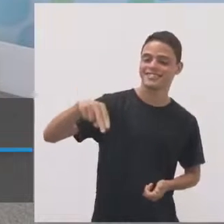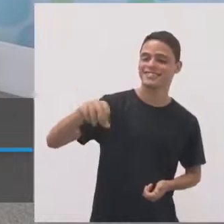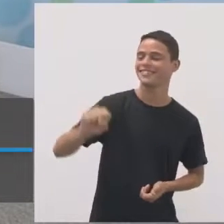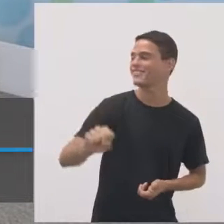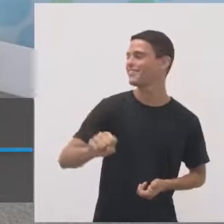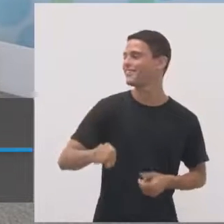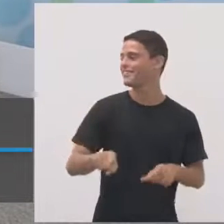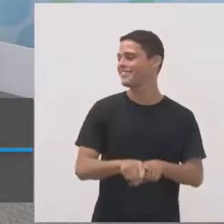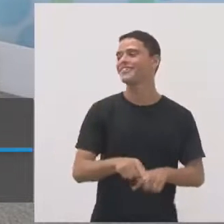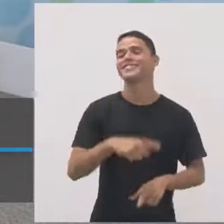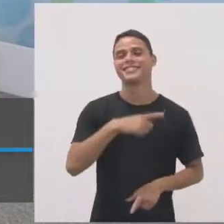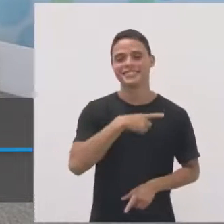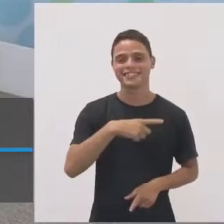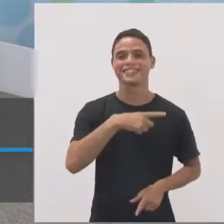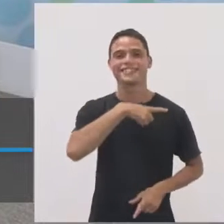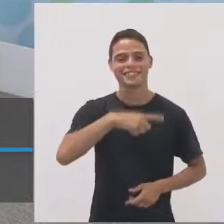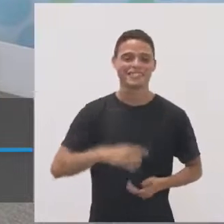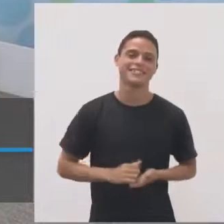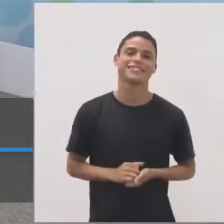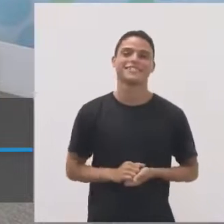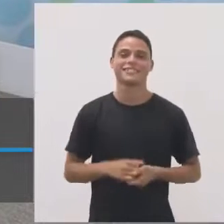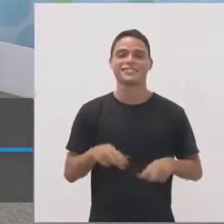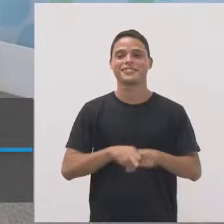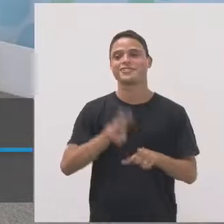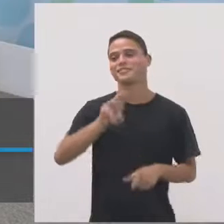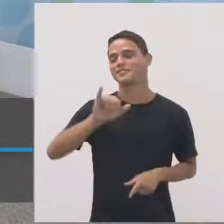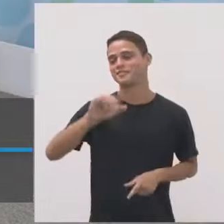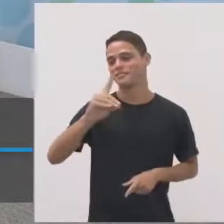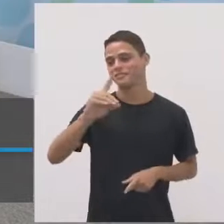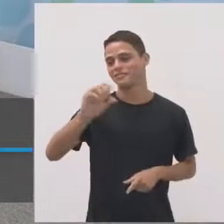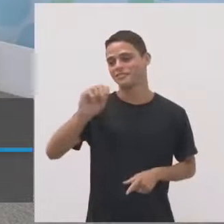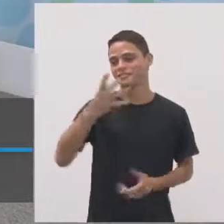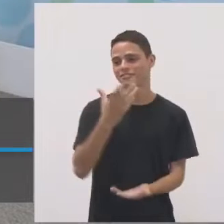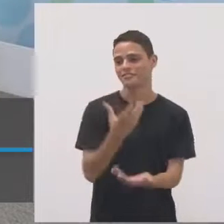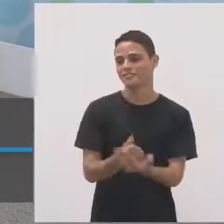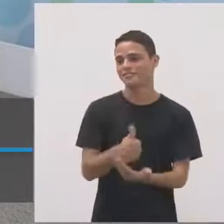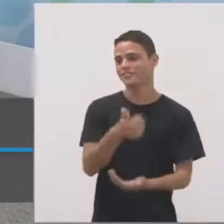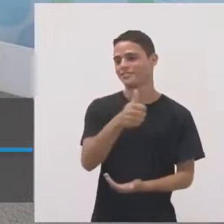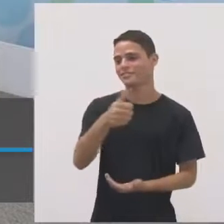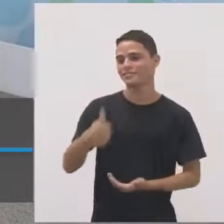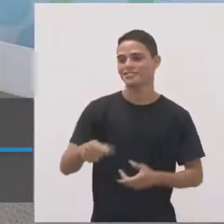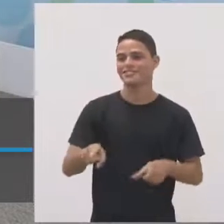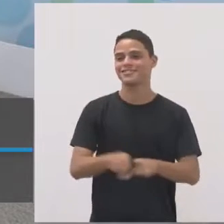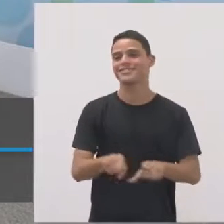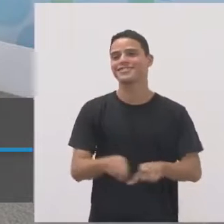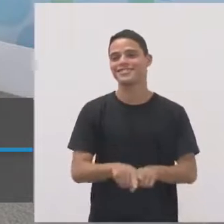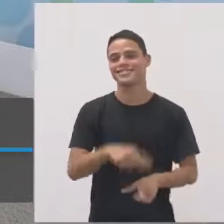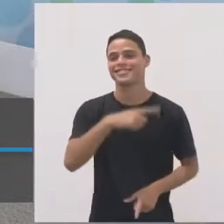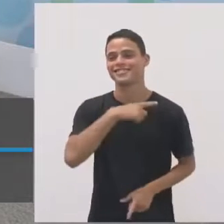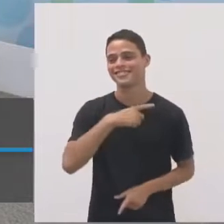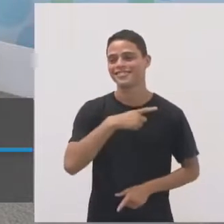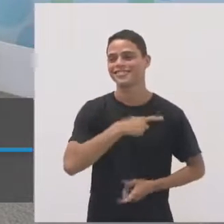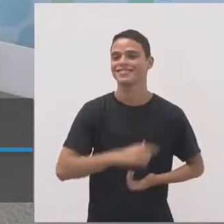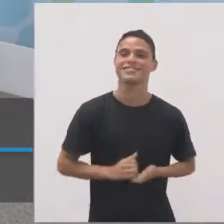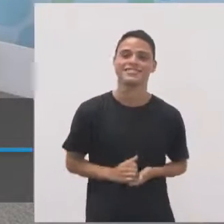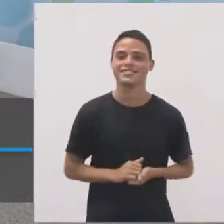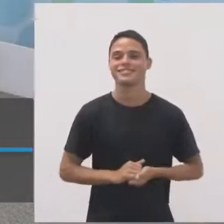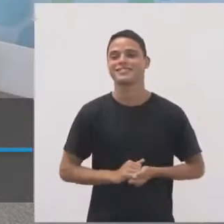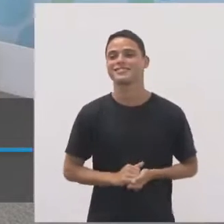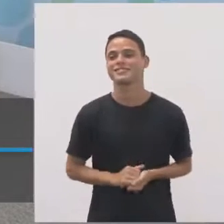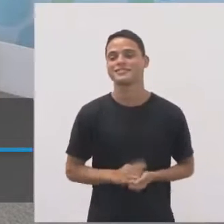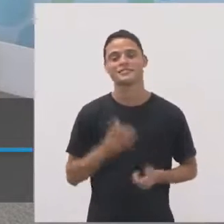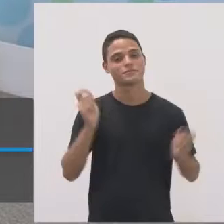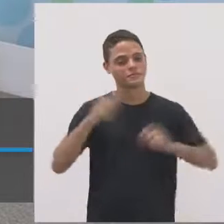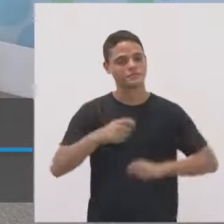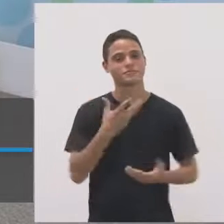pergunta assim, o Felipe, para instalar o Windows 11, preciso ter o Windows 10 instalado? dá para